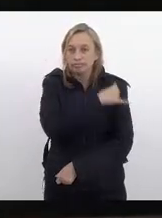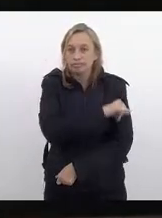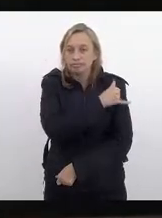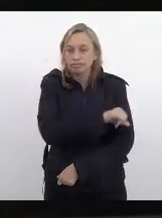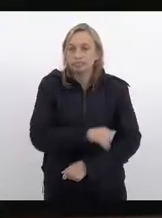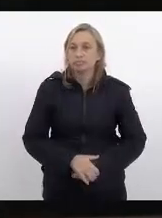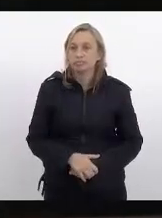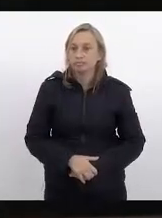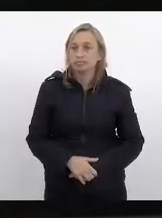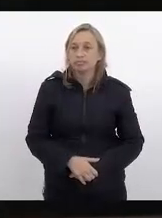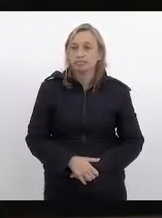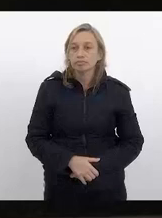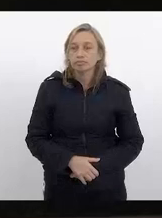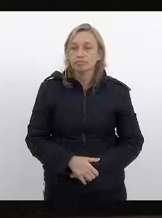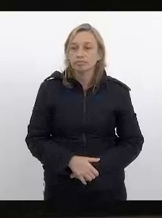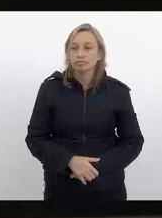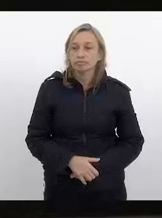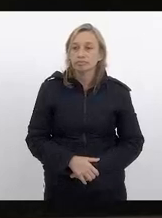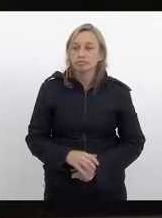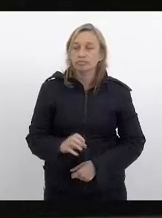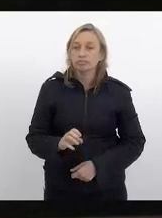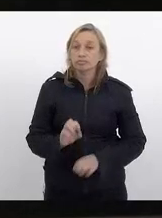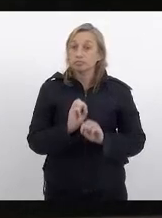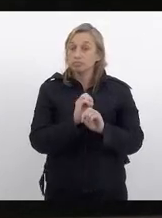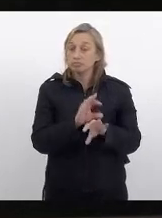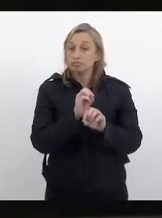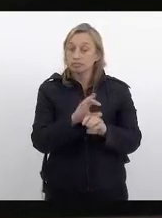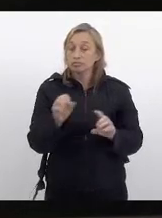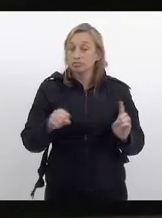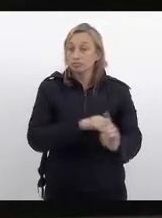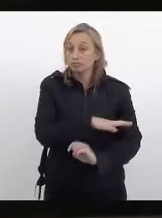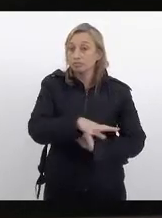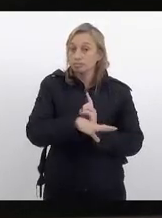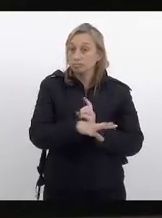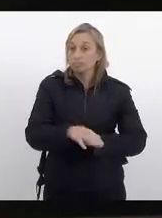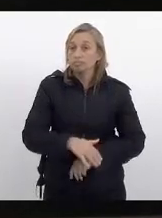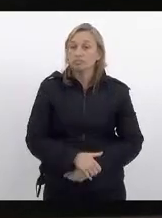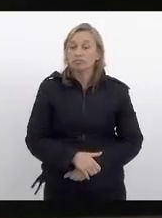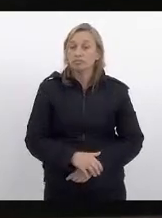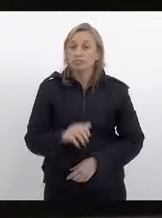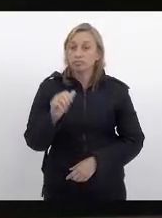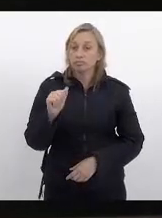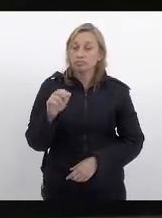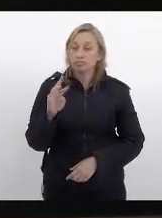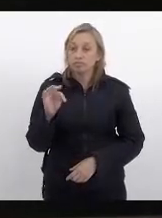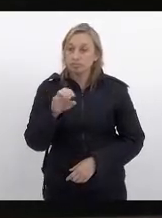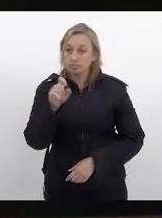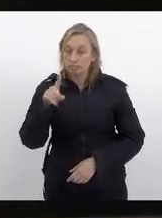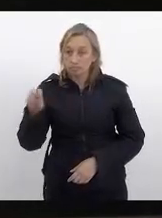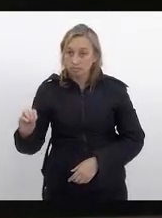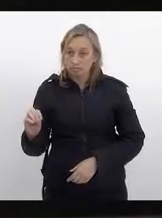Rio de Janeiro uma Educadora social artesã